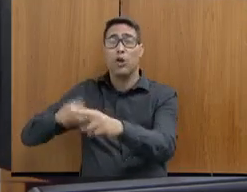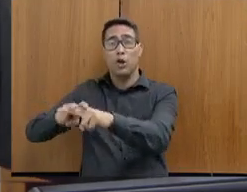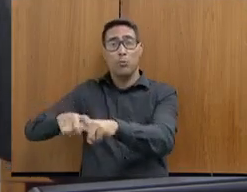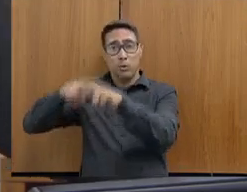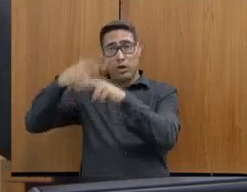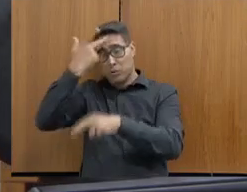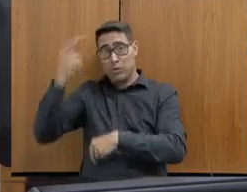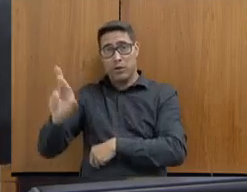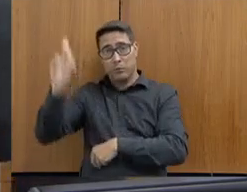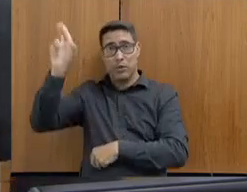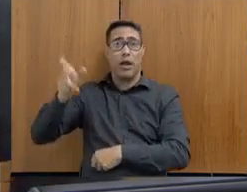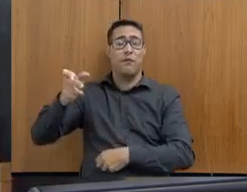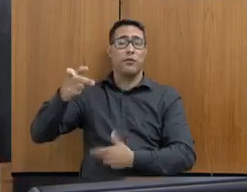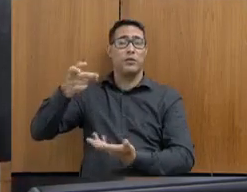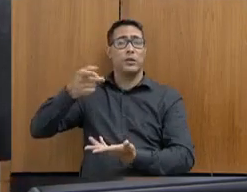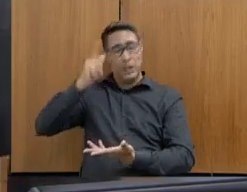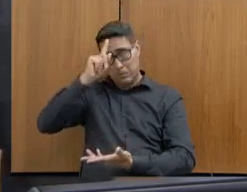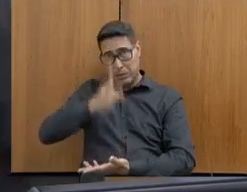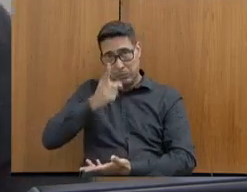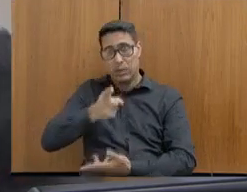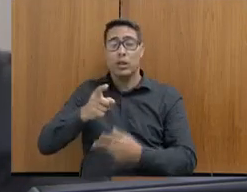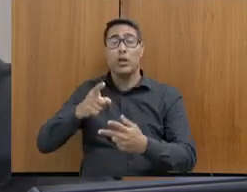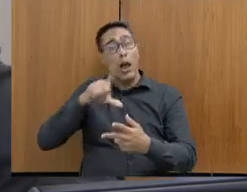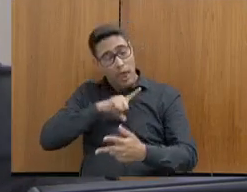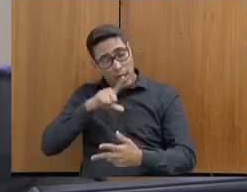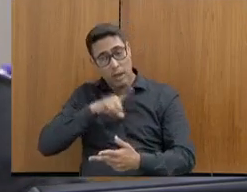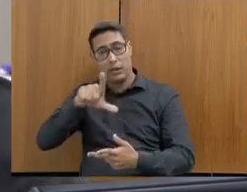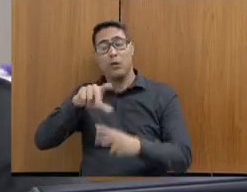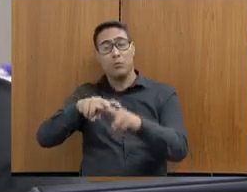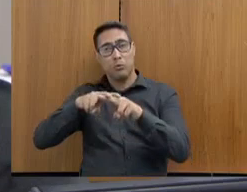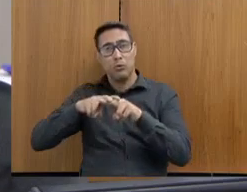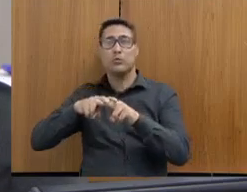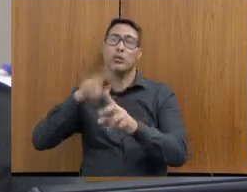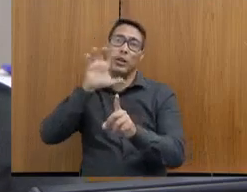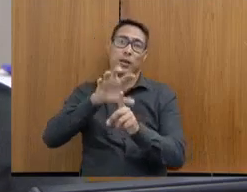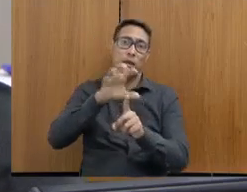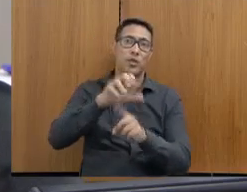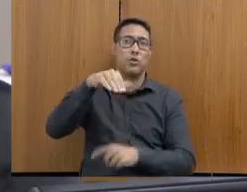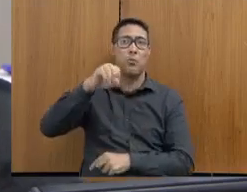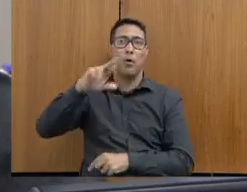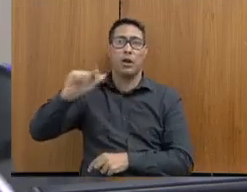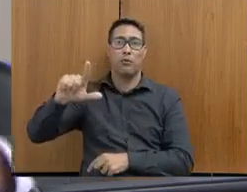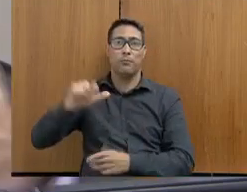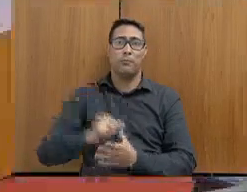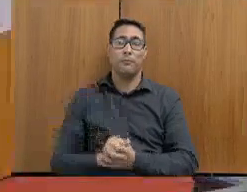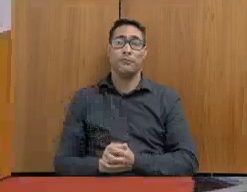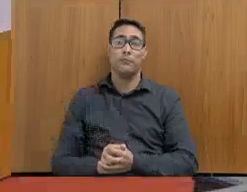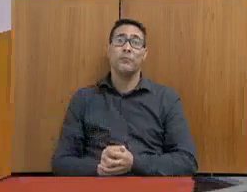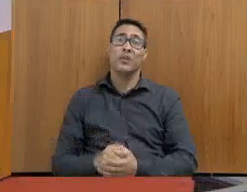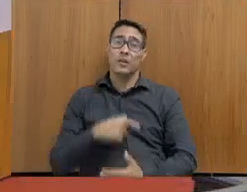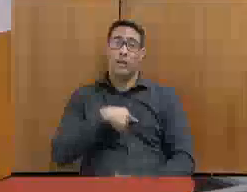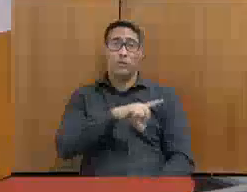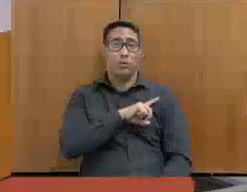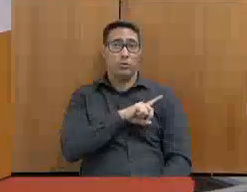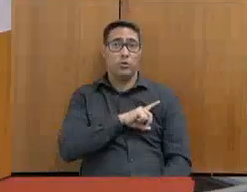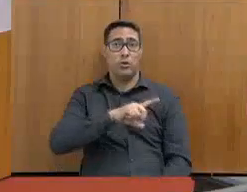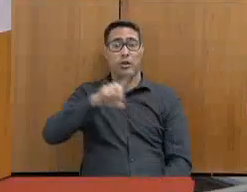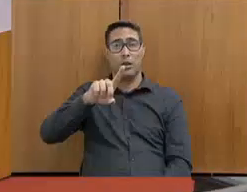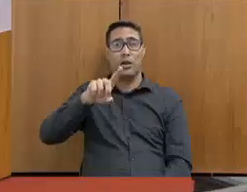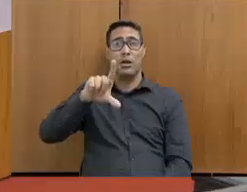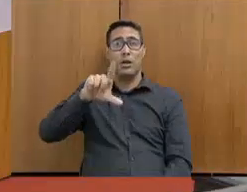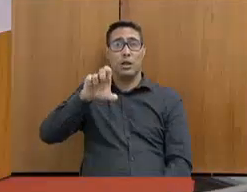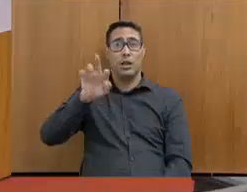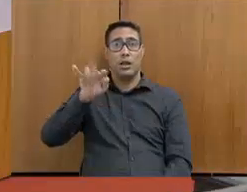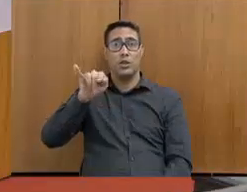a prática do assédio moral por fim Doutor Letícia são essas as considerações